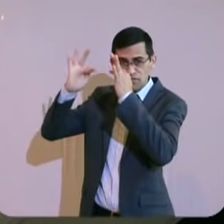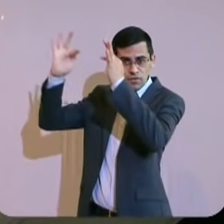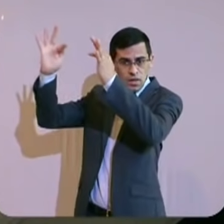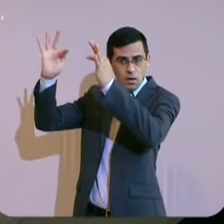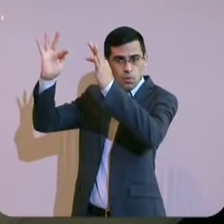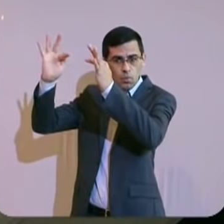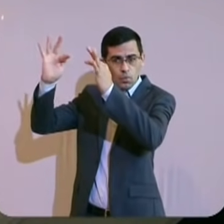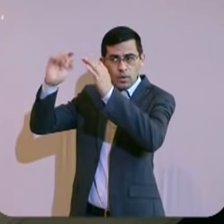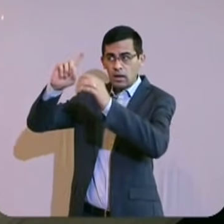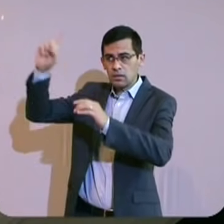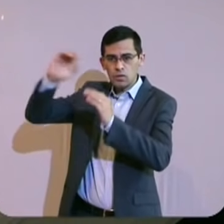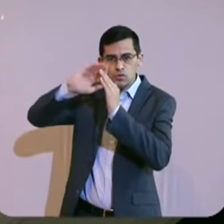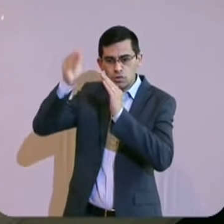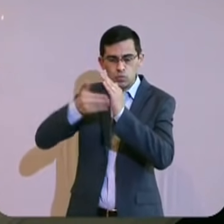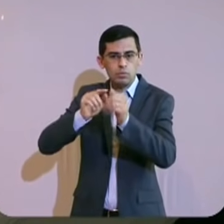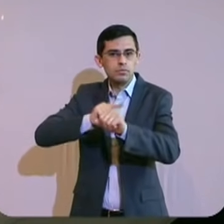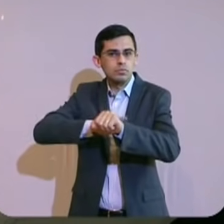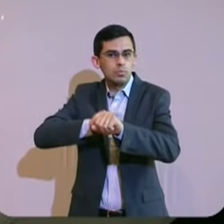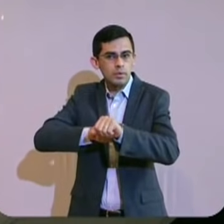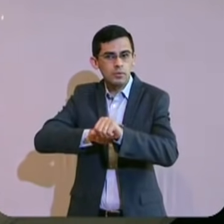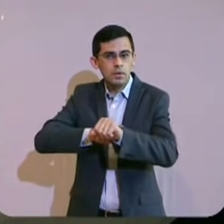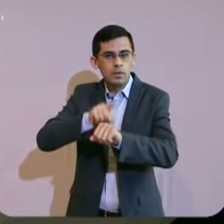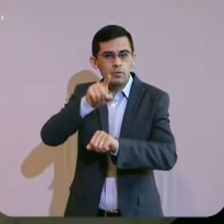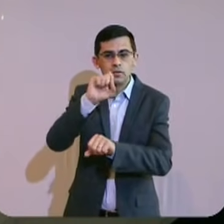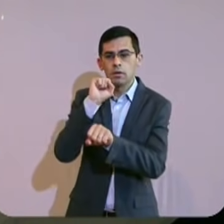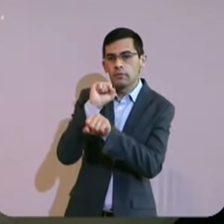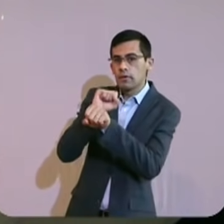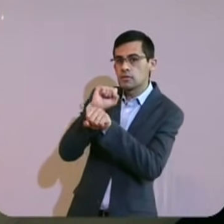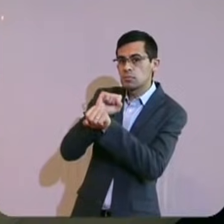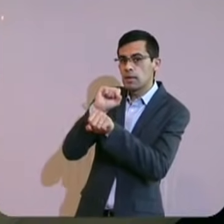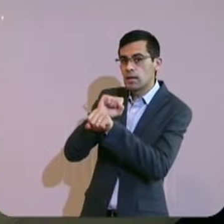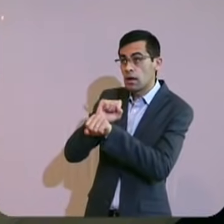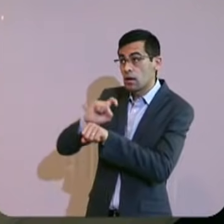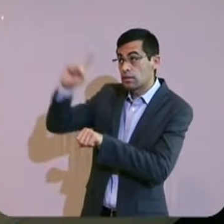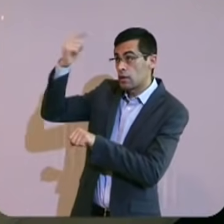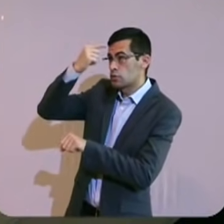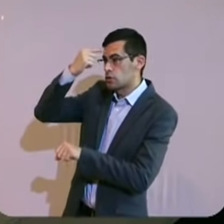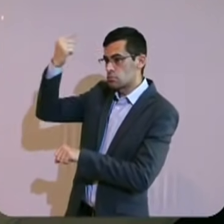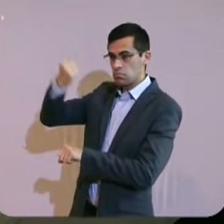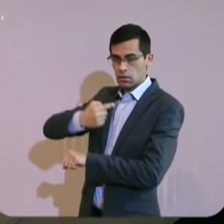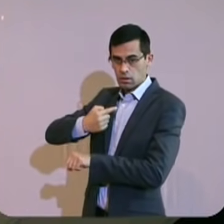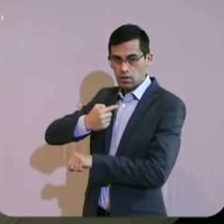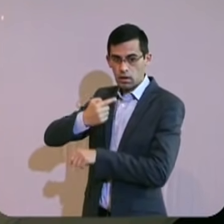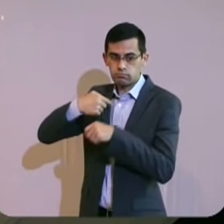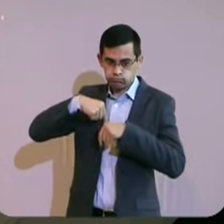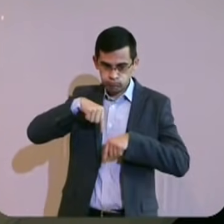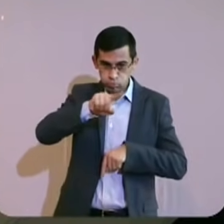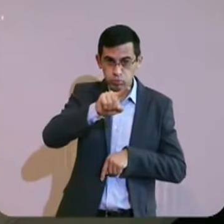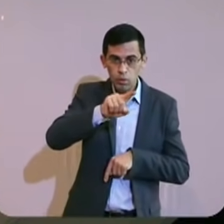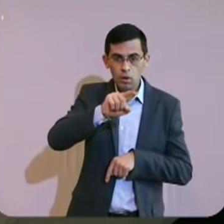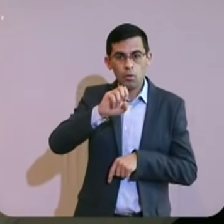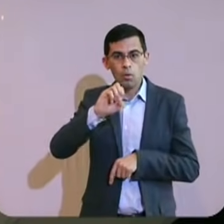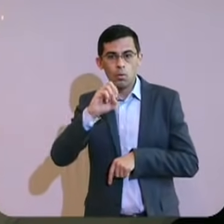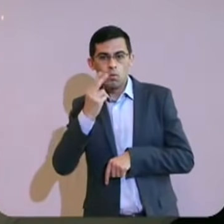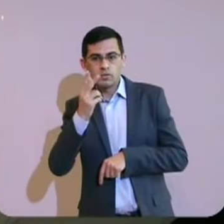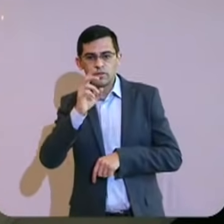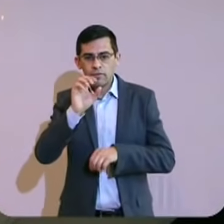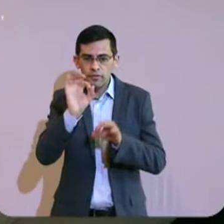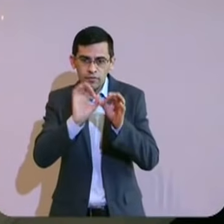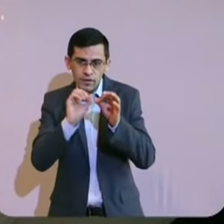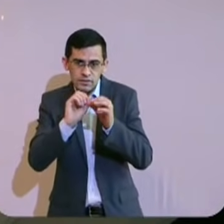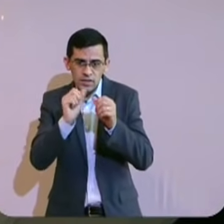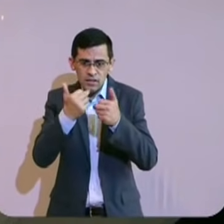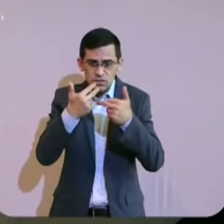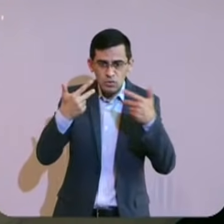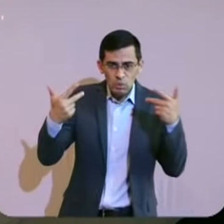no muito? Você vai esperar o Senhor te dar as ordens? Você vai fazer os seus